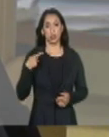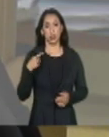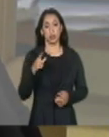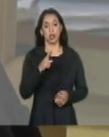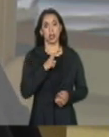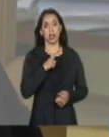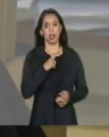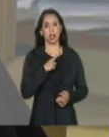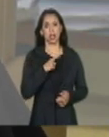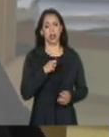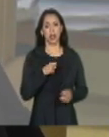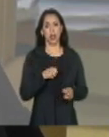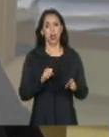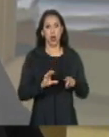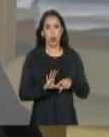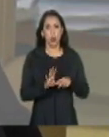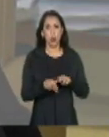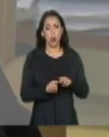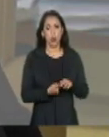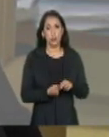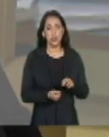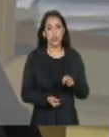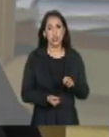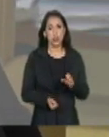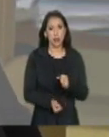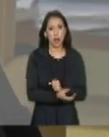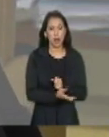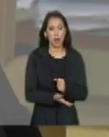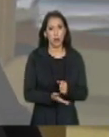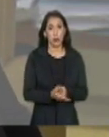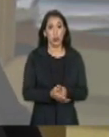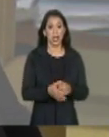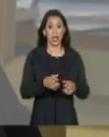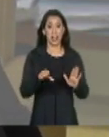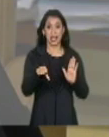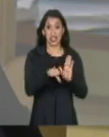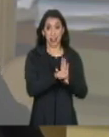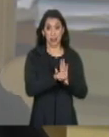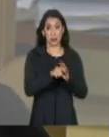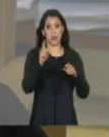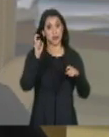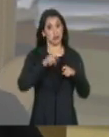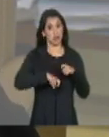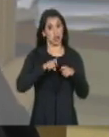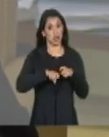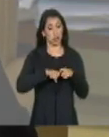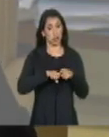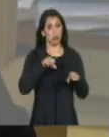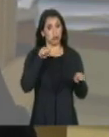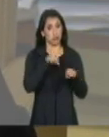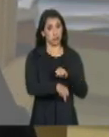corrupção, envolvendo o crime sexual e também